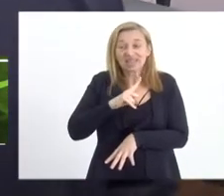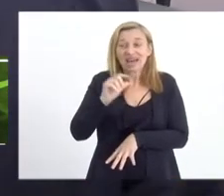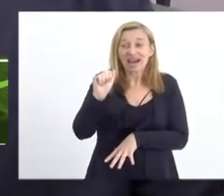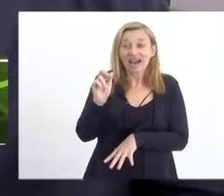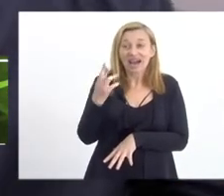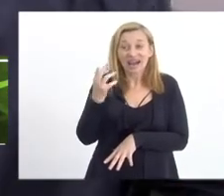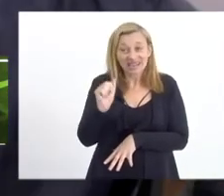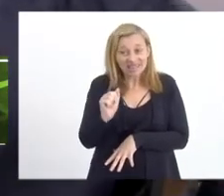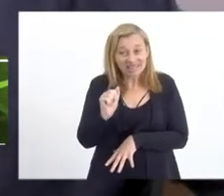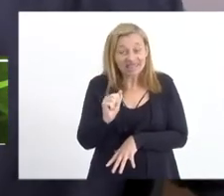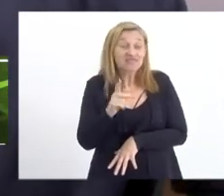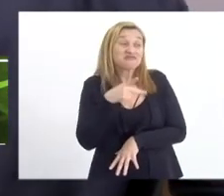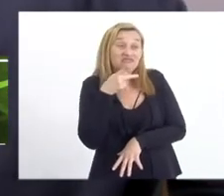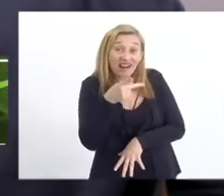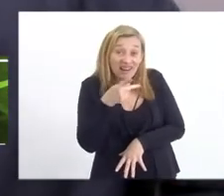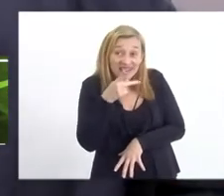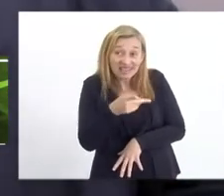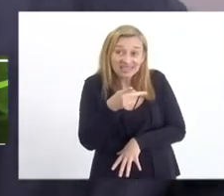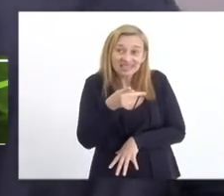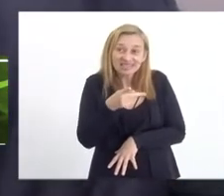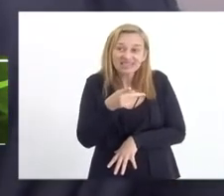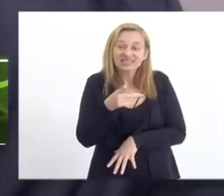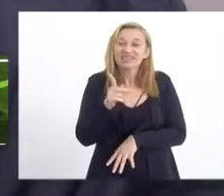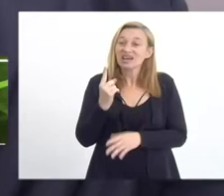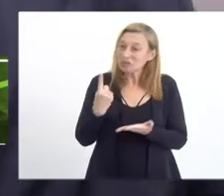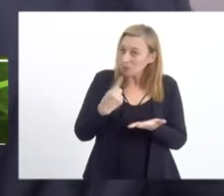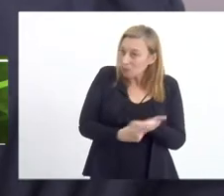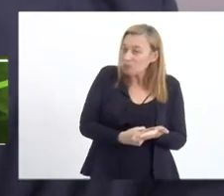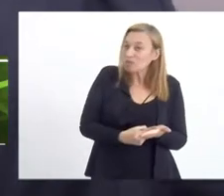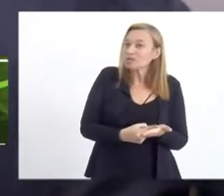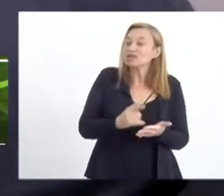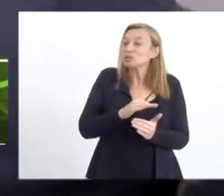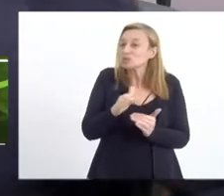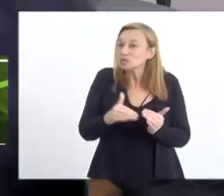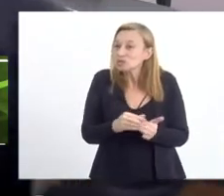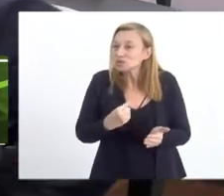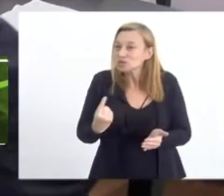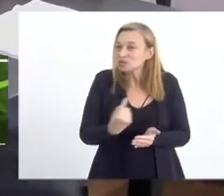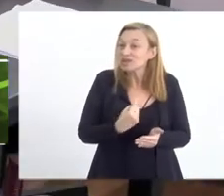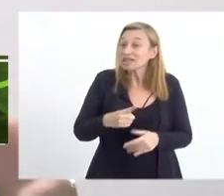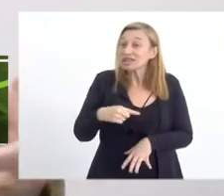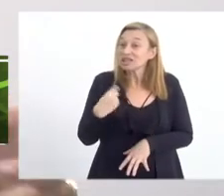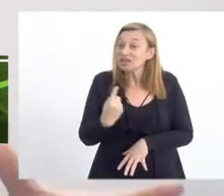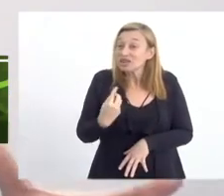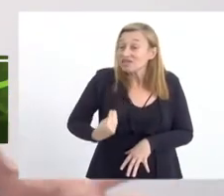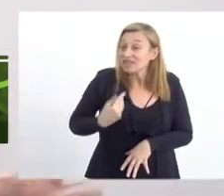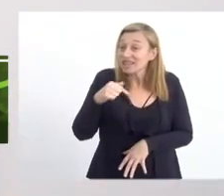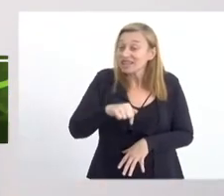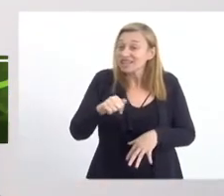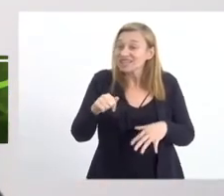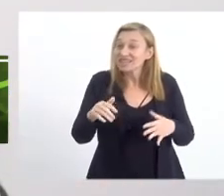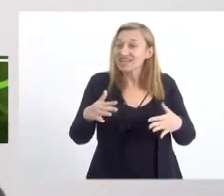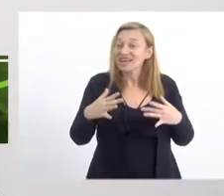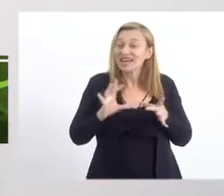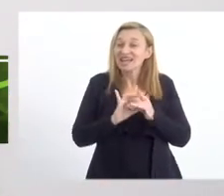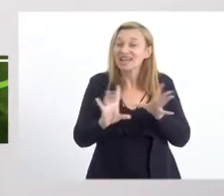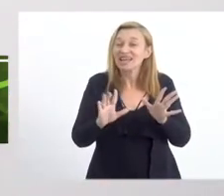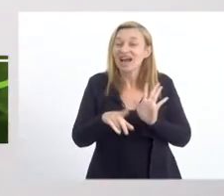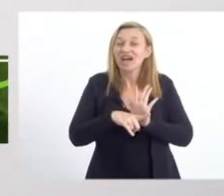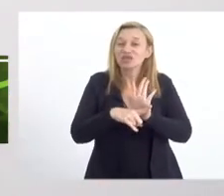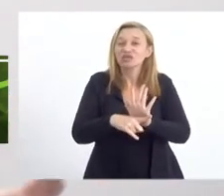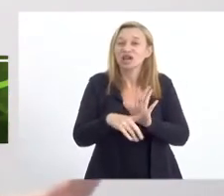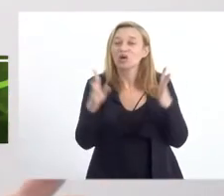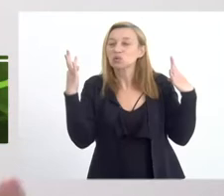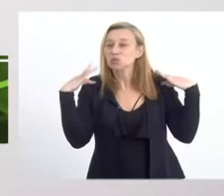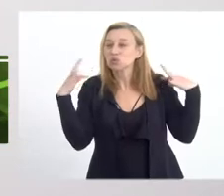Angra, e dizer que ela é muito comprometida, como todos nós, estamos aqui de braços abertos a ajudar o